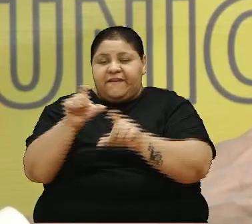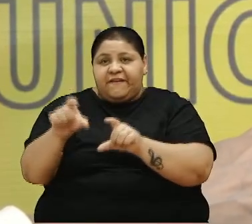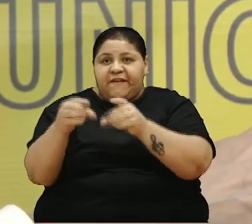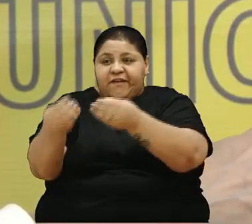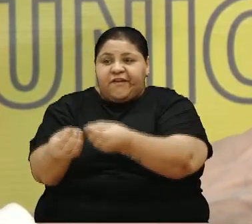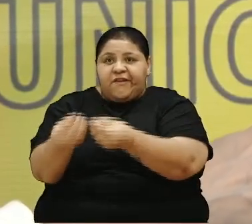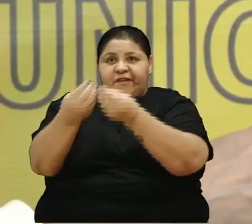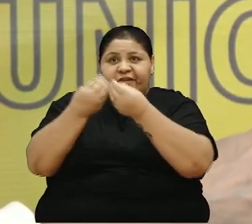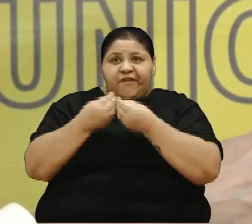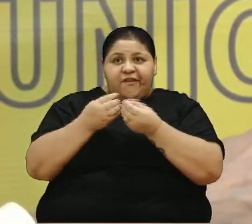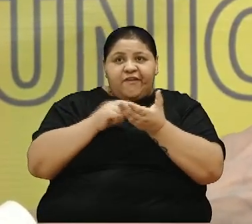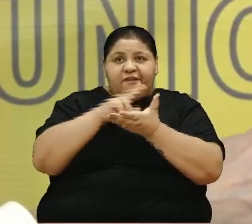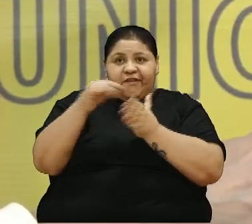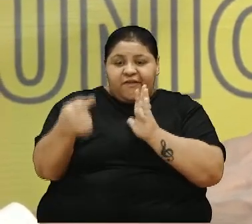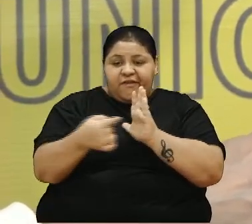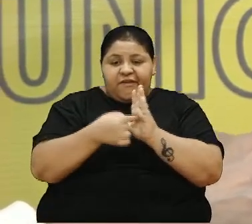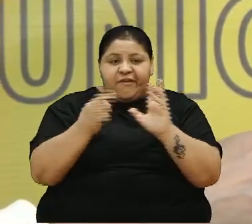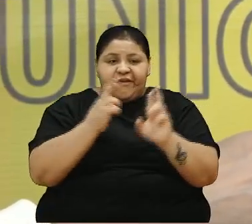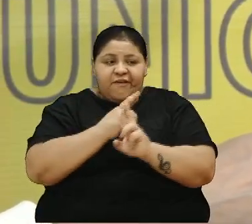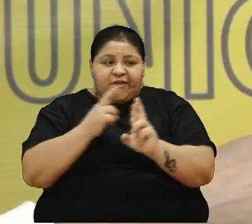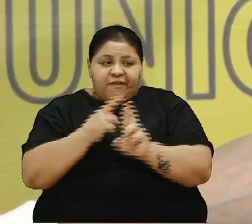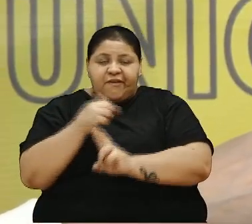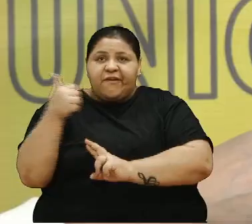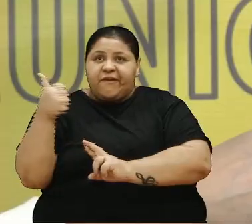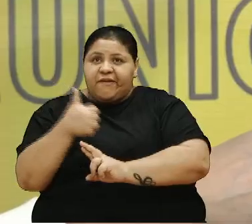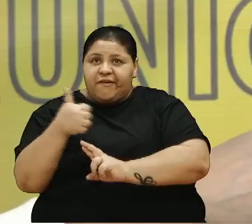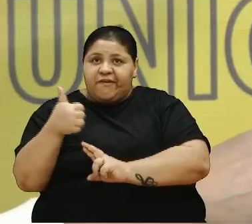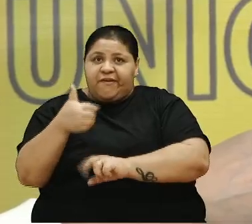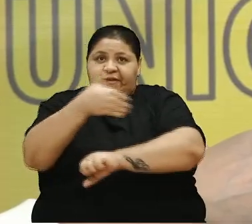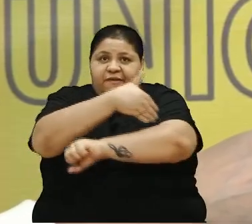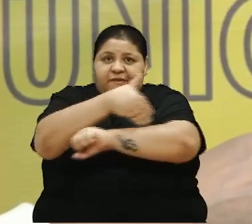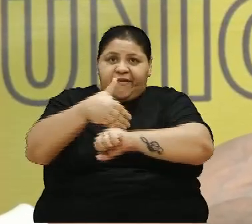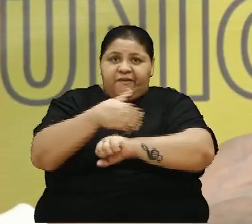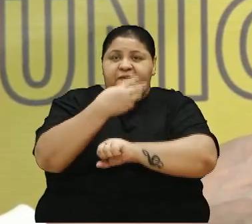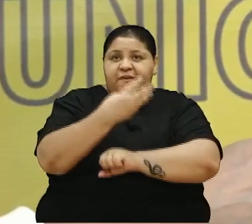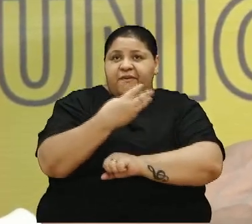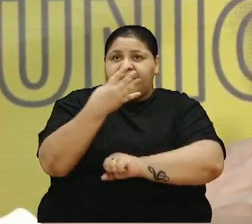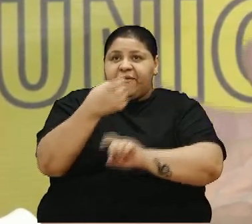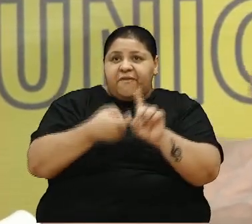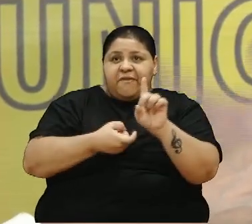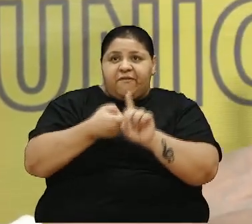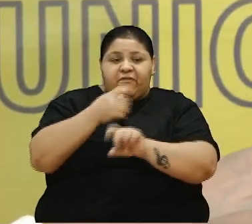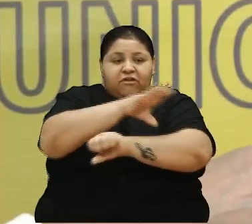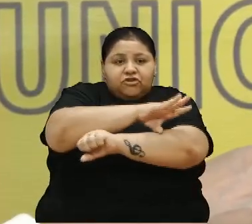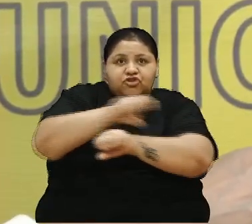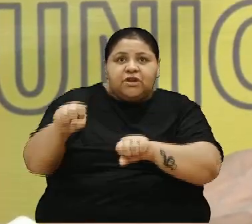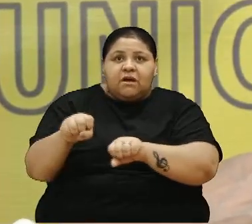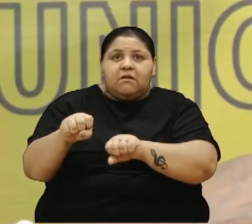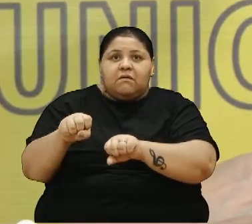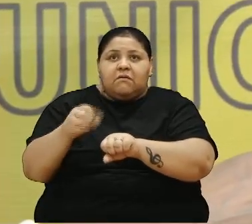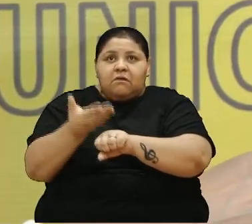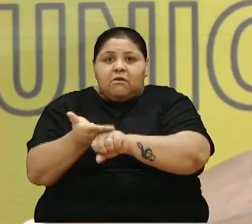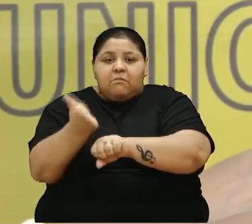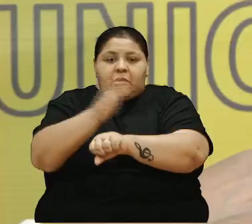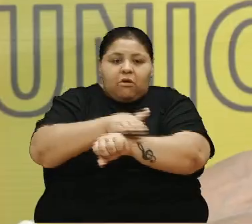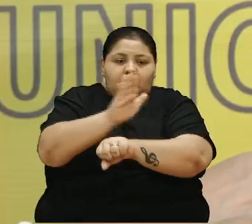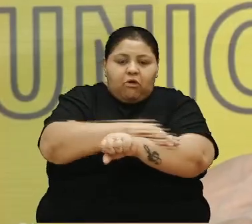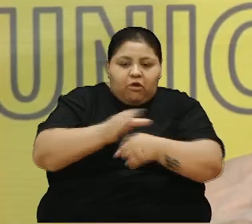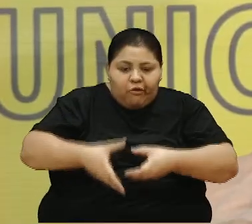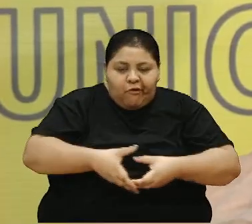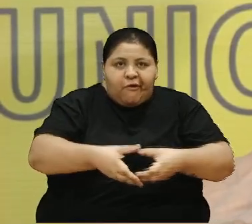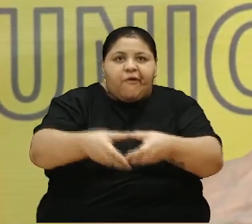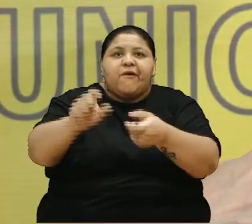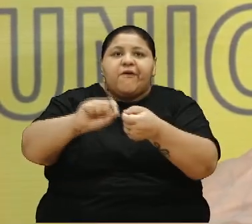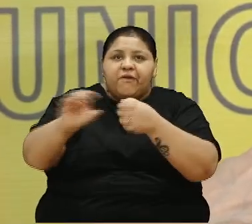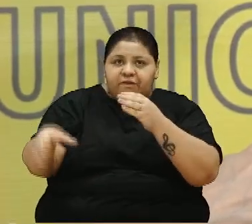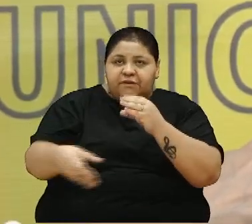aqui são diversas denúncias relacionadas a, primeiro, asfaltar e 3, 4 meses depois arrancar esse asfalto para colocar os canos, né? Então a gente fez uma emenda